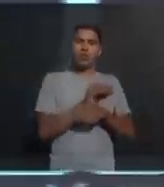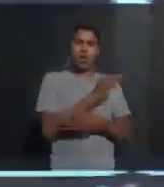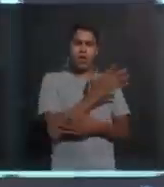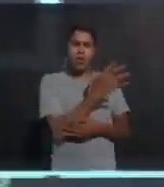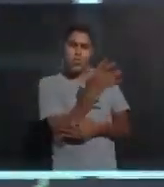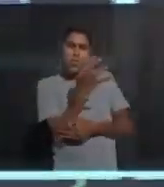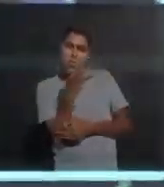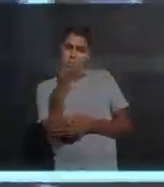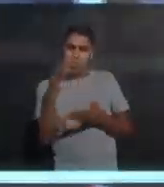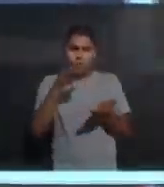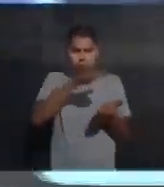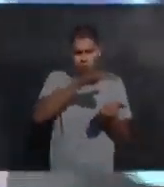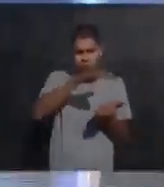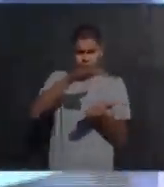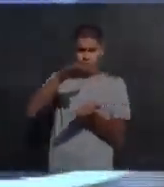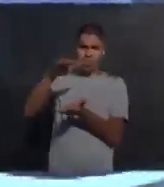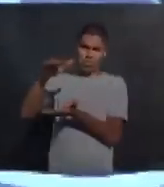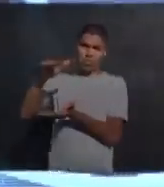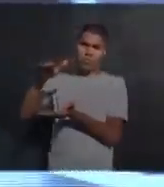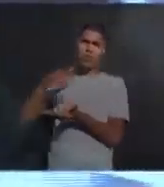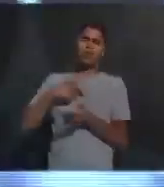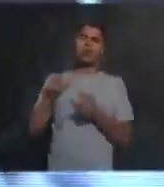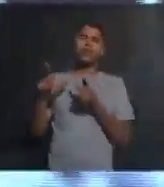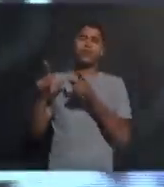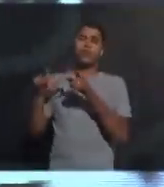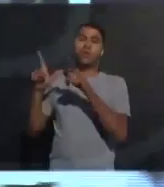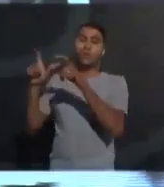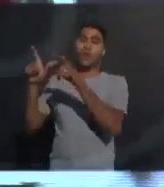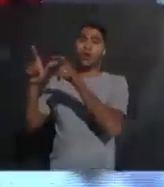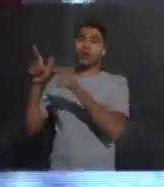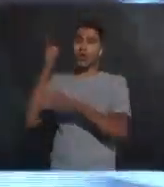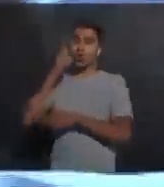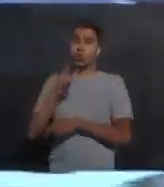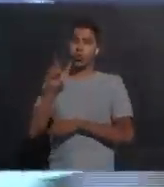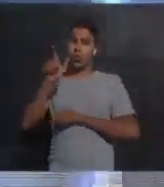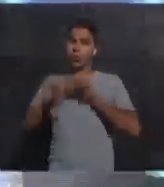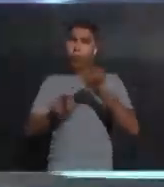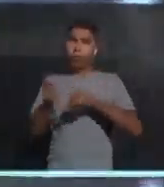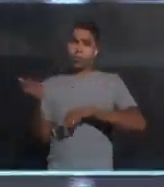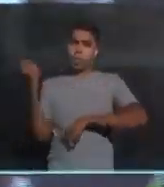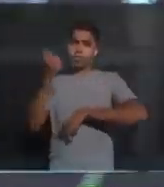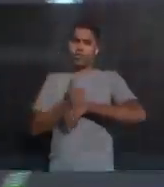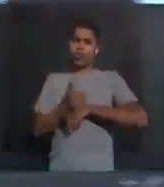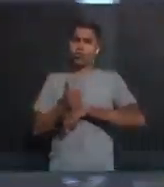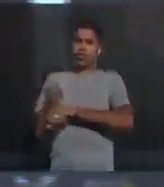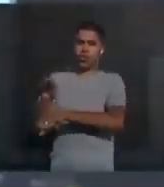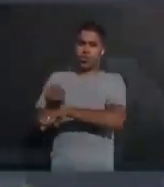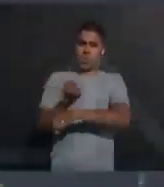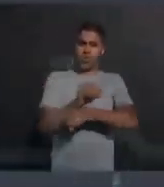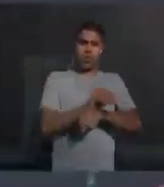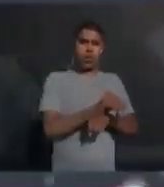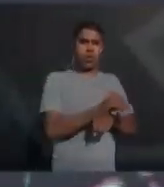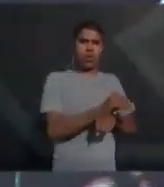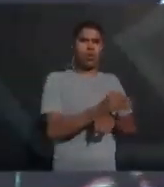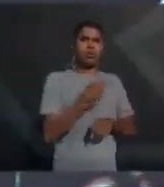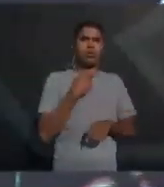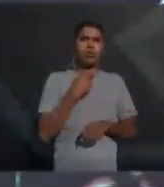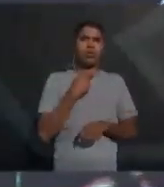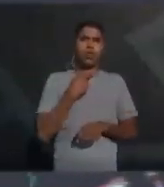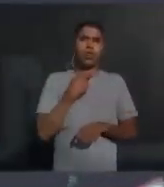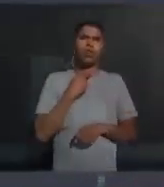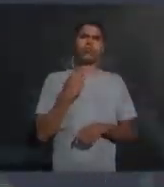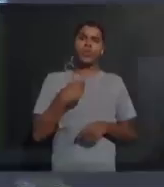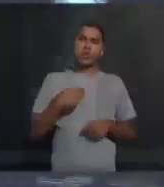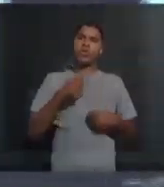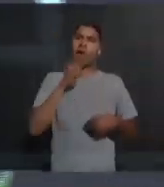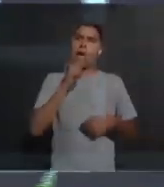como eu amo cuidar das minhas plantinhas quando eu viaje eu consigo gente para cuidar das minhas rotinas porque elas não podem ficar sem serem